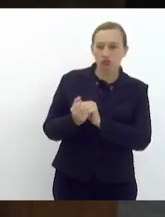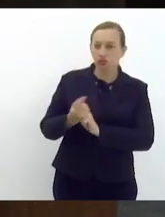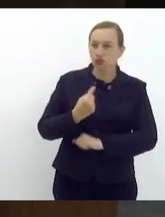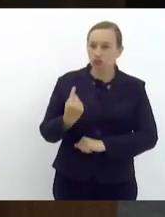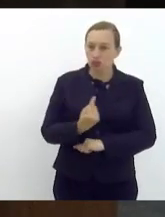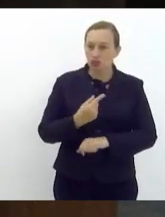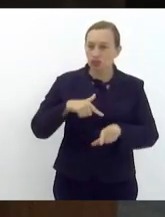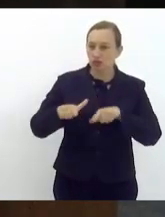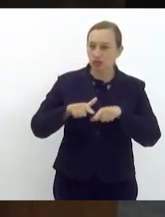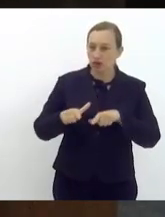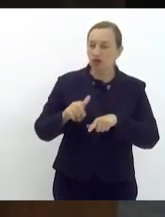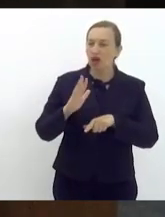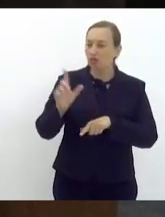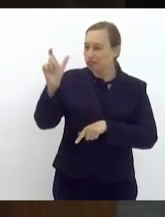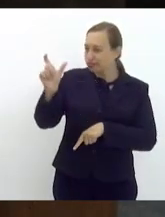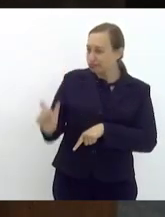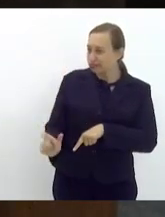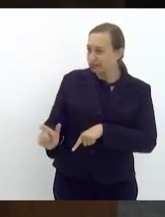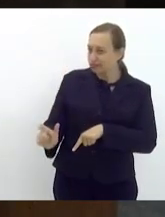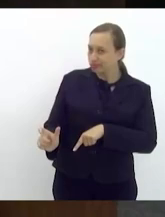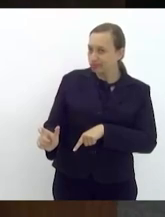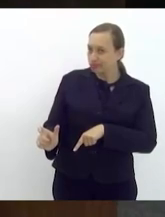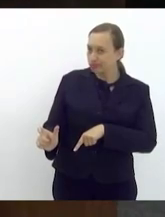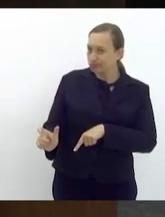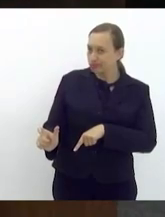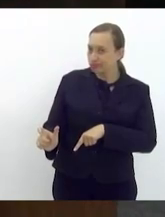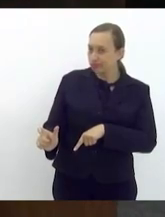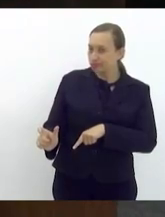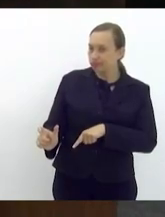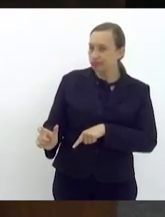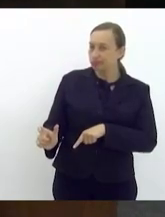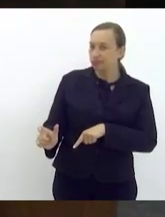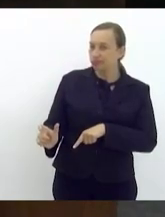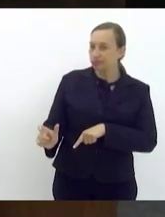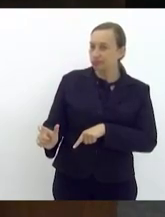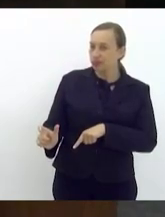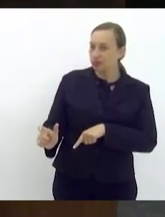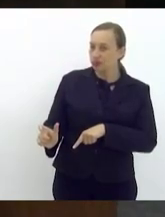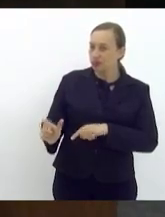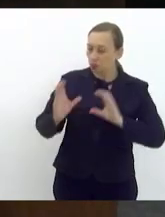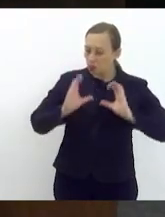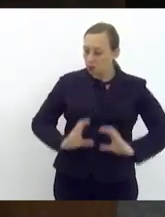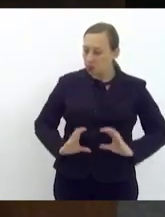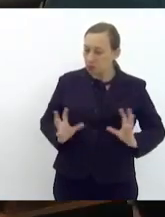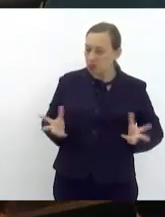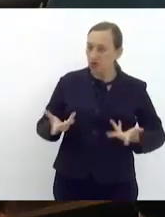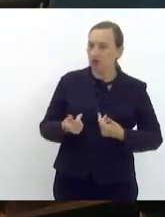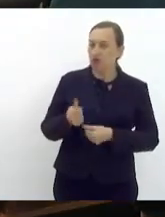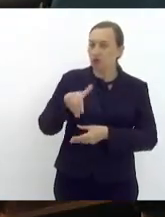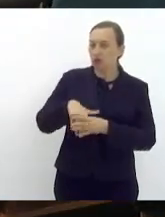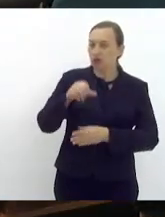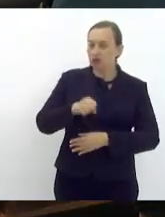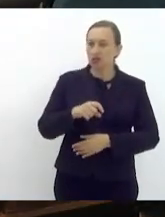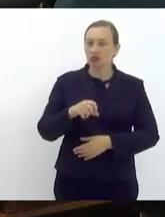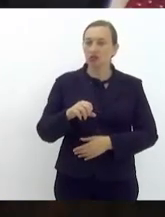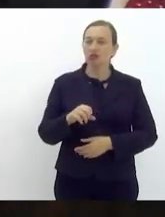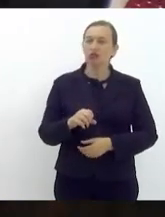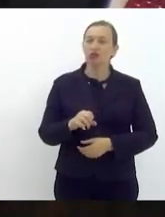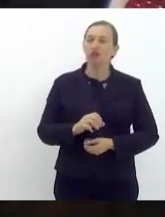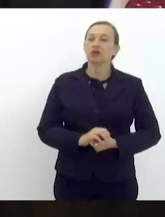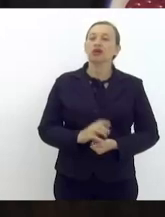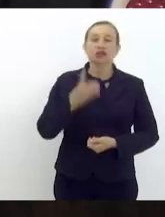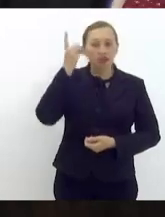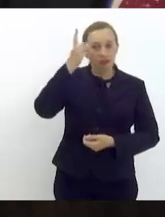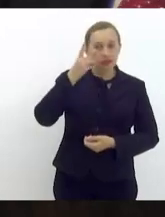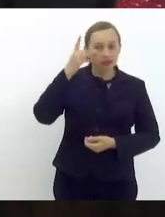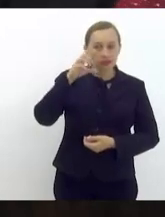é uma pessoa de uma conduta ilibada, de modo que o Charles tem um voto sim nosso. Deputado Douglas